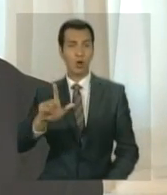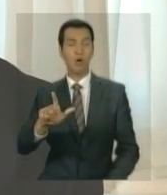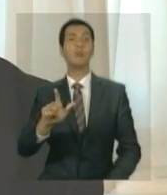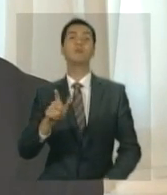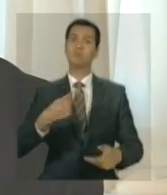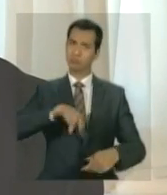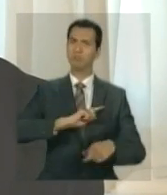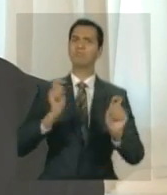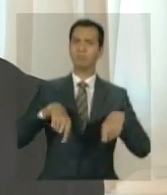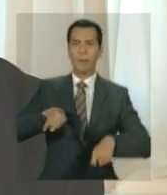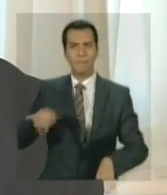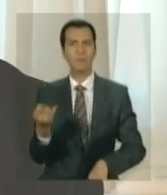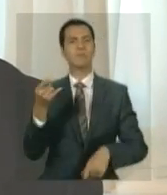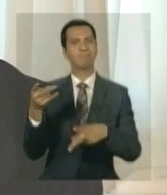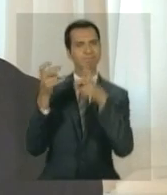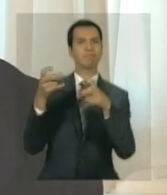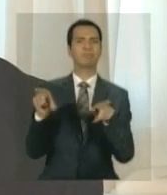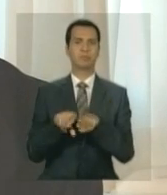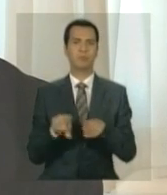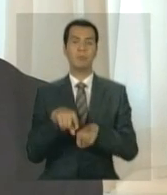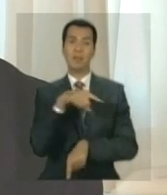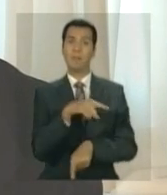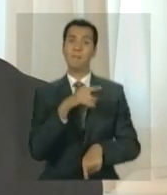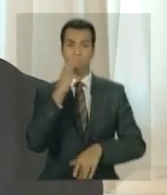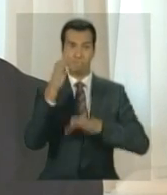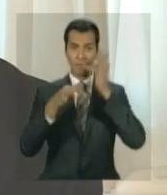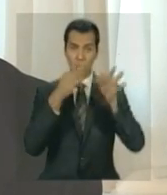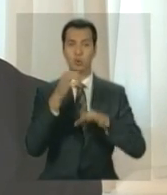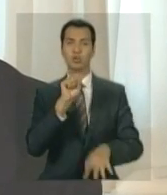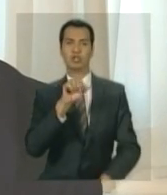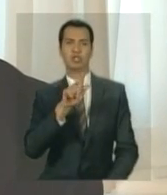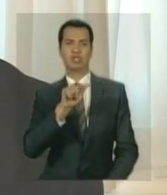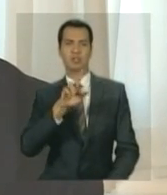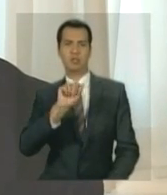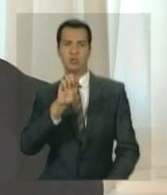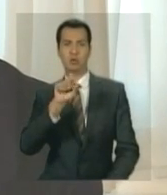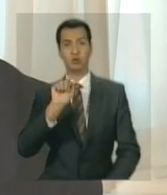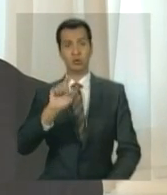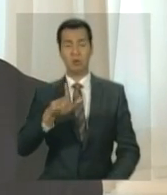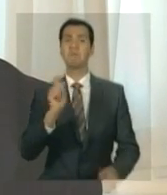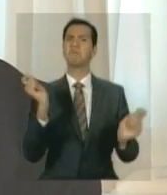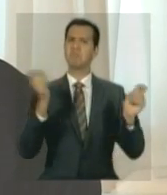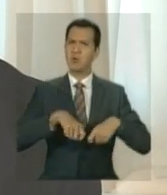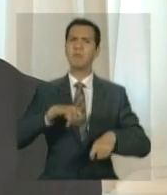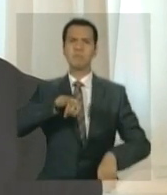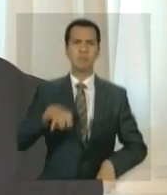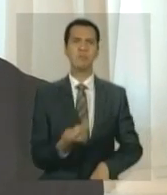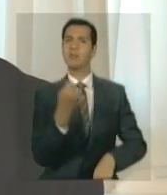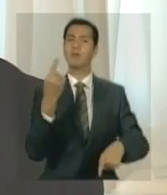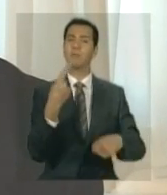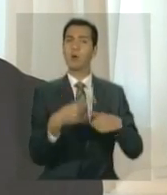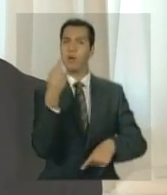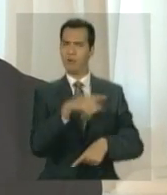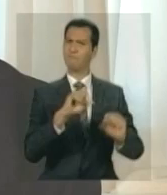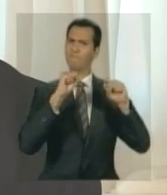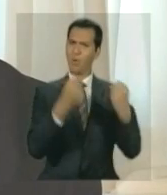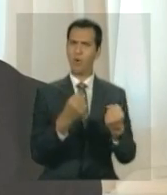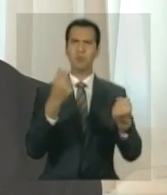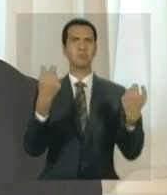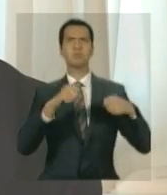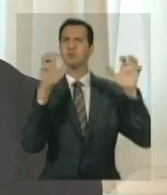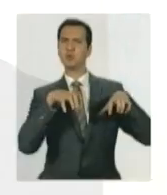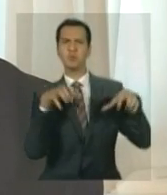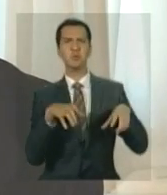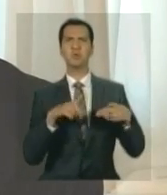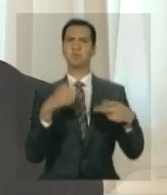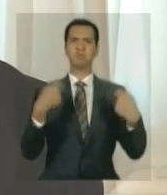tolerância a déficit hídrico, a seca, né? A pouca água. Então ele entra como uma cultura provável de safrinha